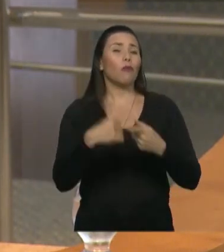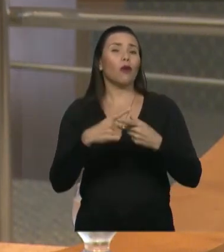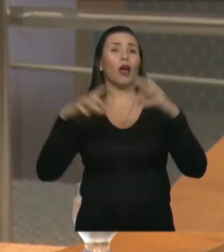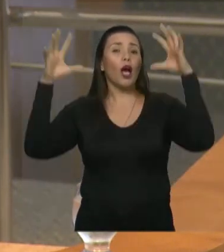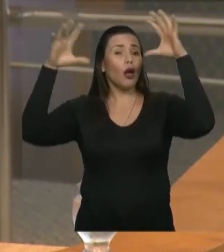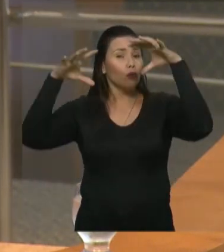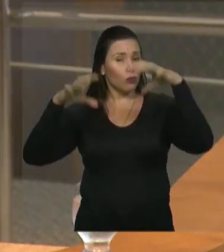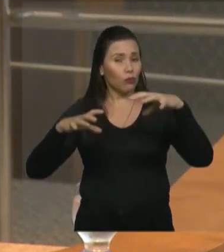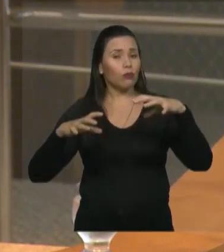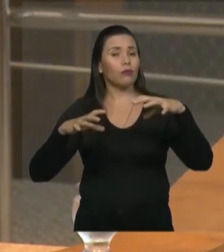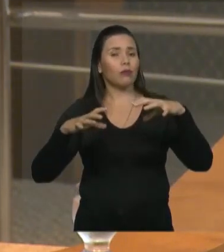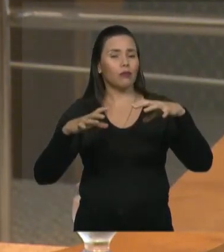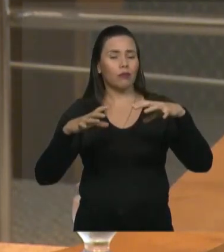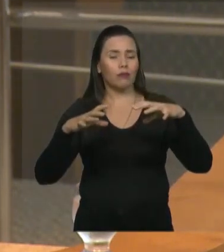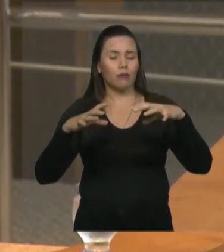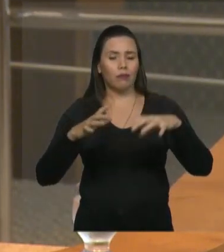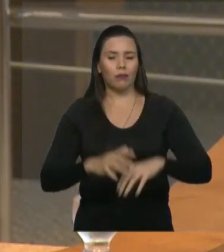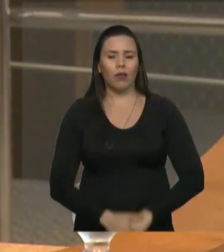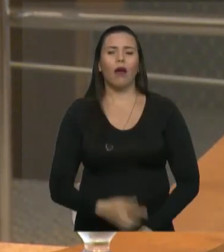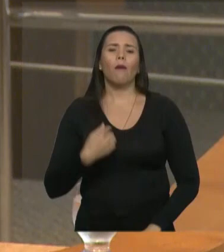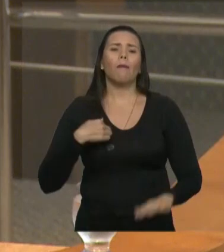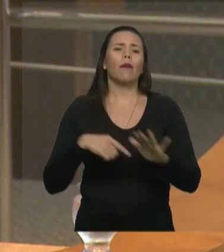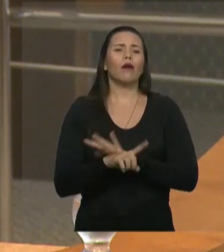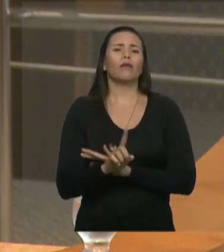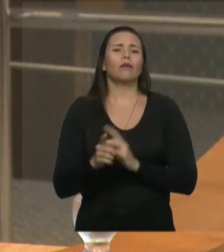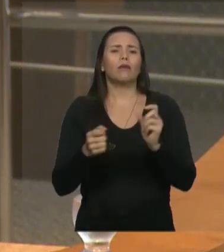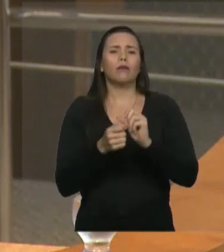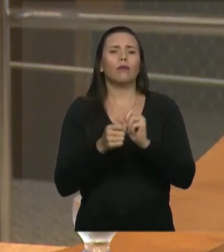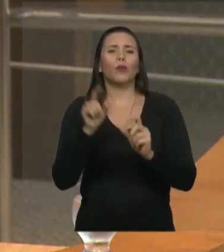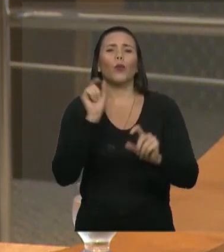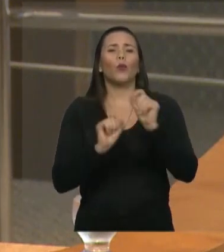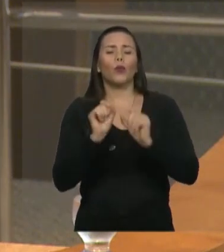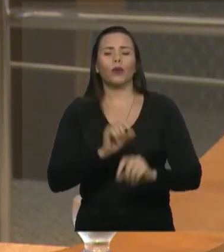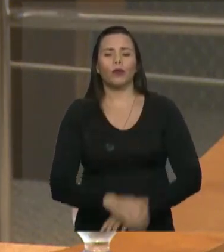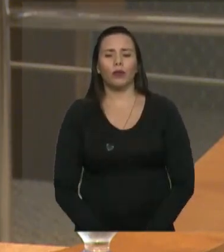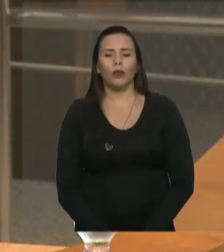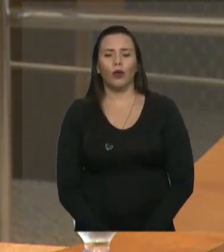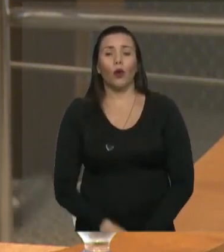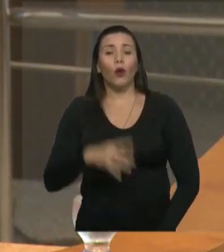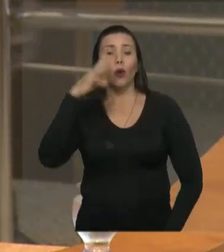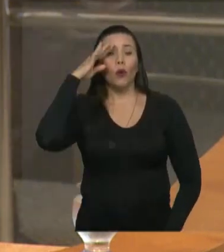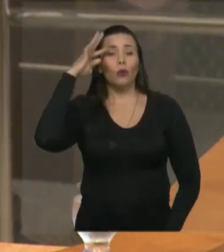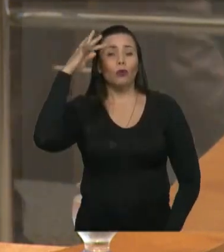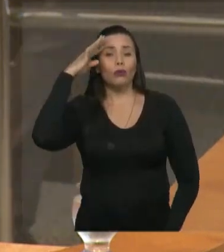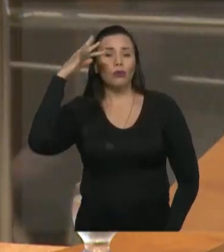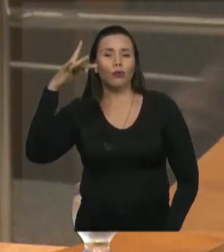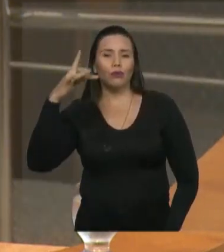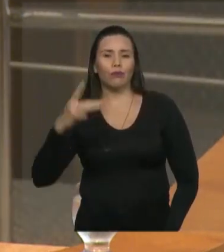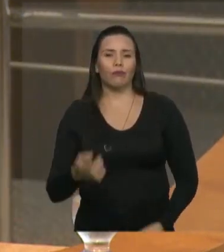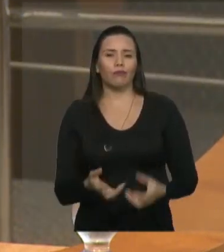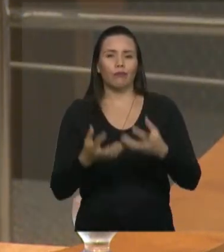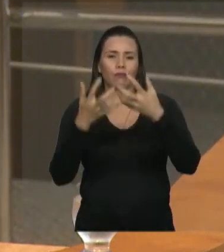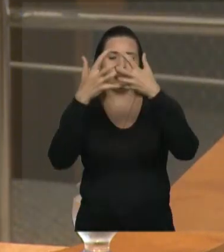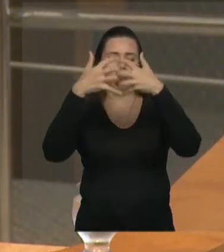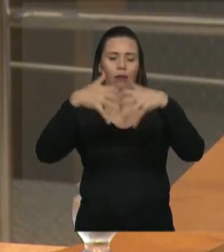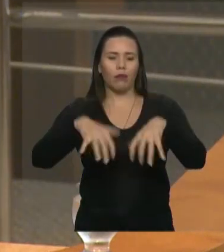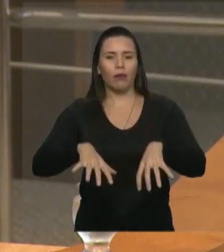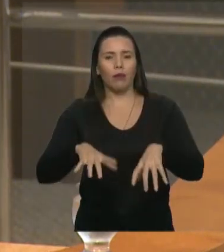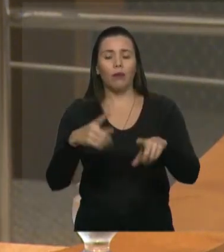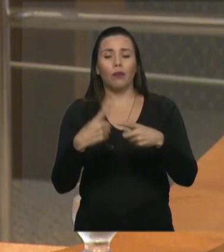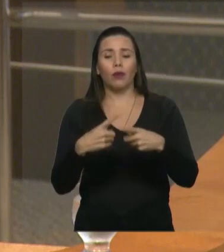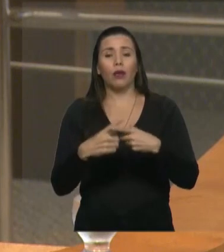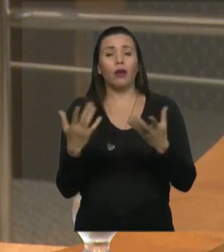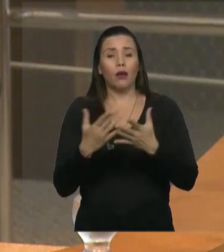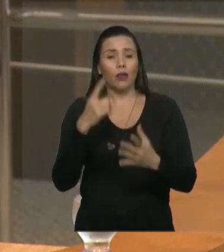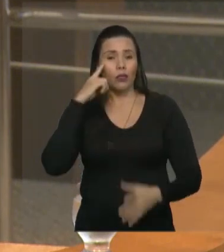o que fazer? E o sonho começa a terminar, porque tive conhecimento que agora, dia 15, vai fechar o